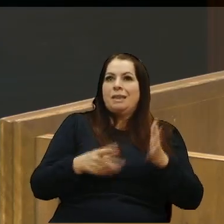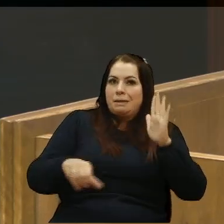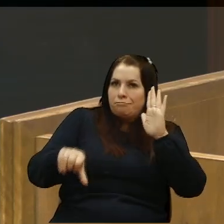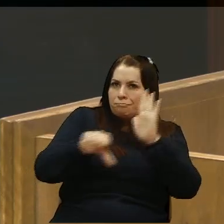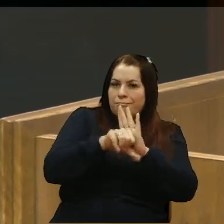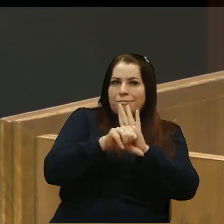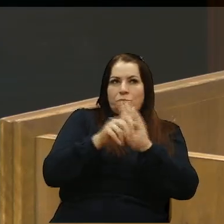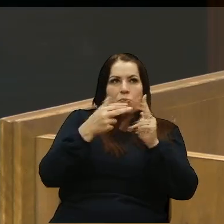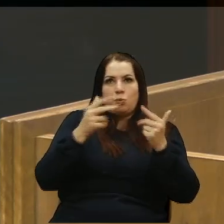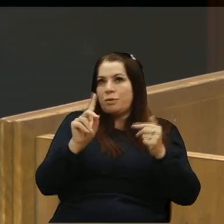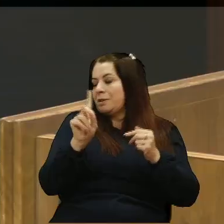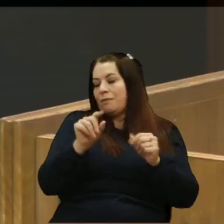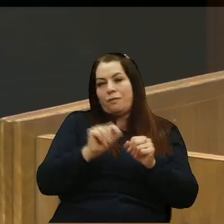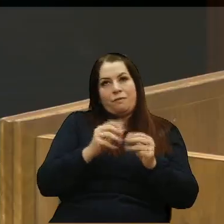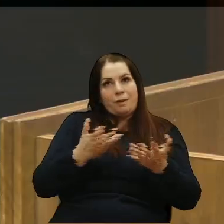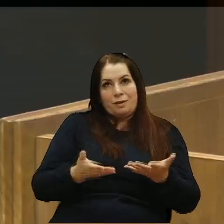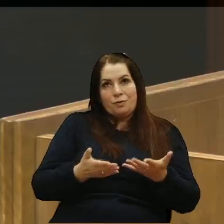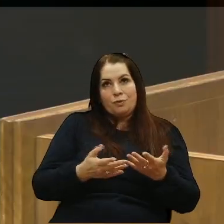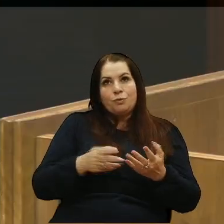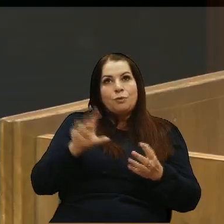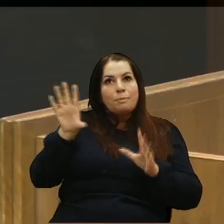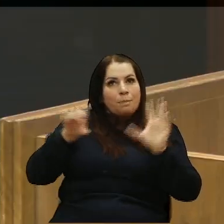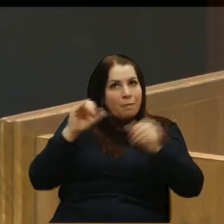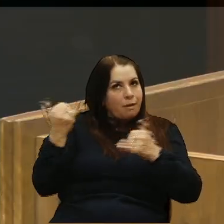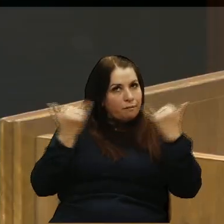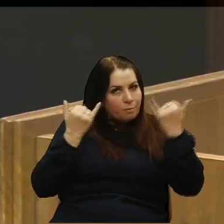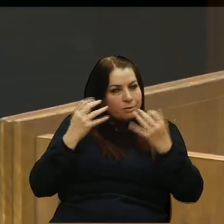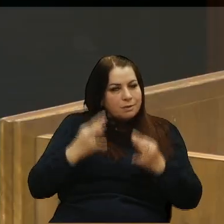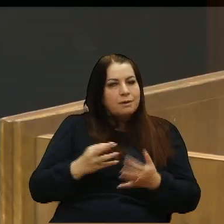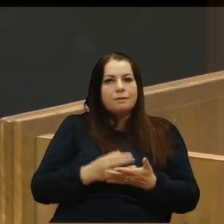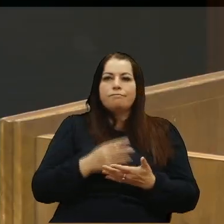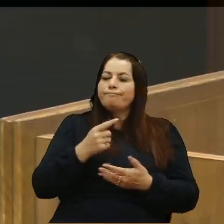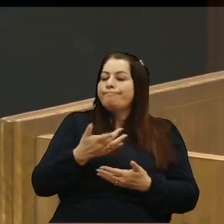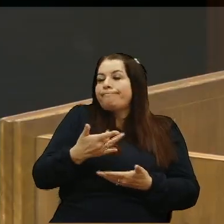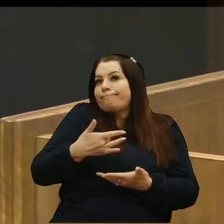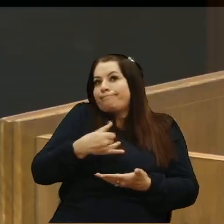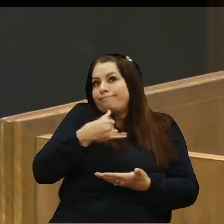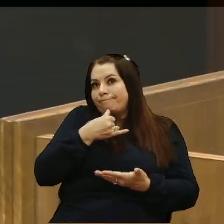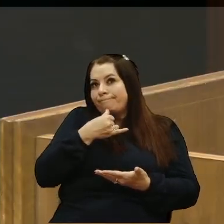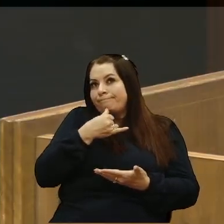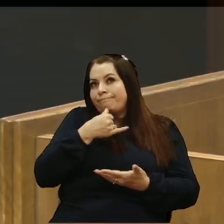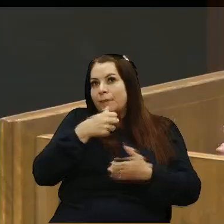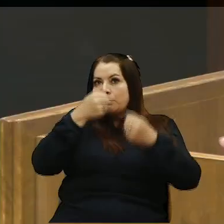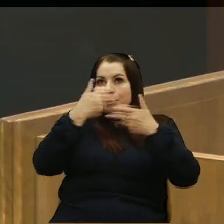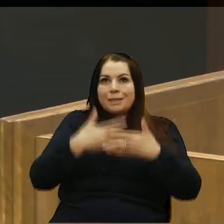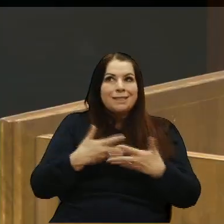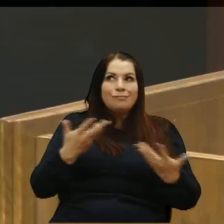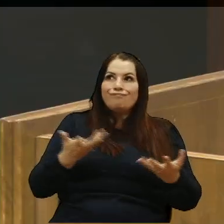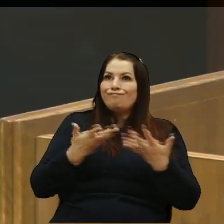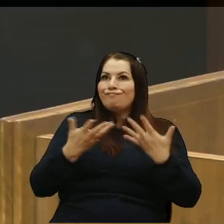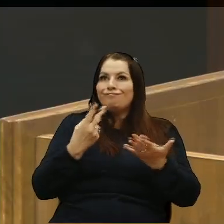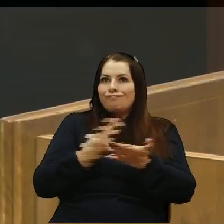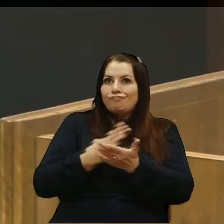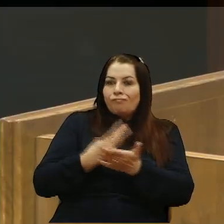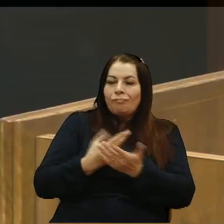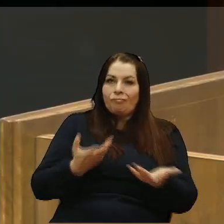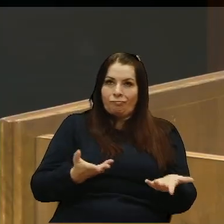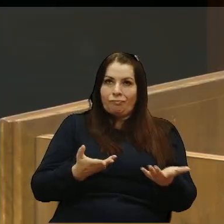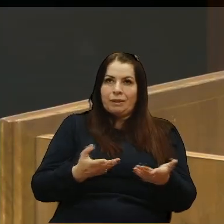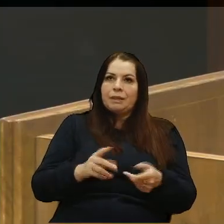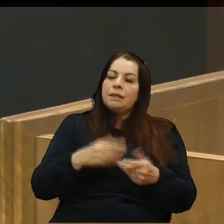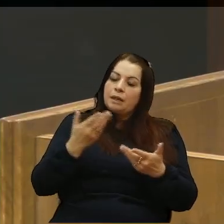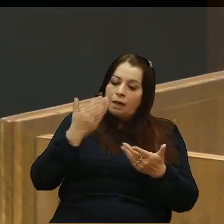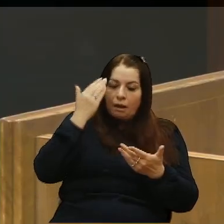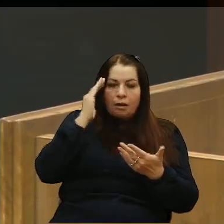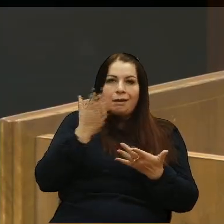criminalizar por algo que não foi feito do que buscar informação. E isso é lamentável, tem que dar explicação de algo que está errado. Entende? Então,